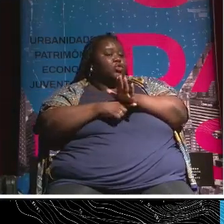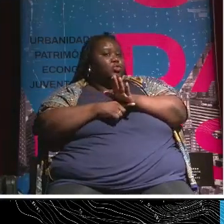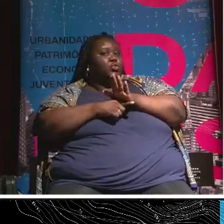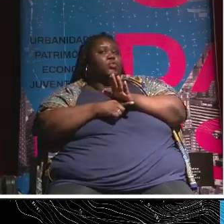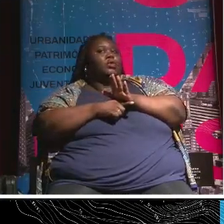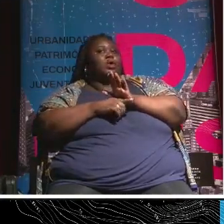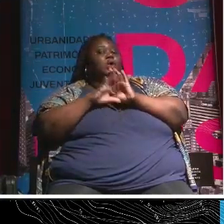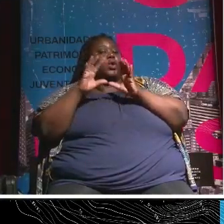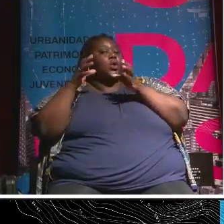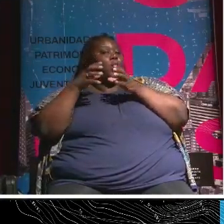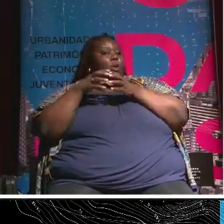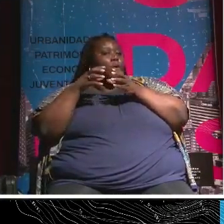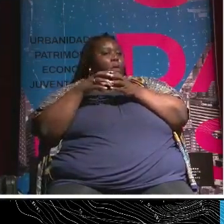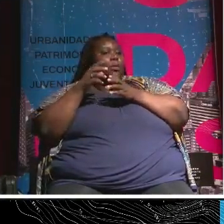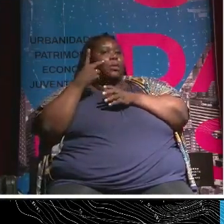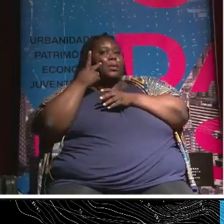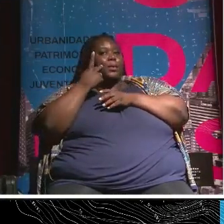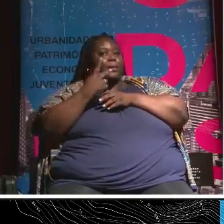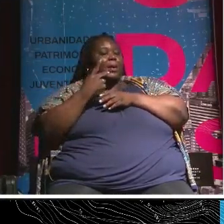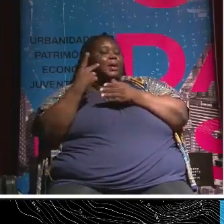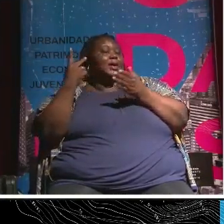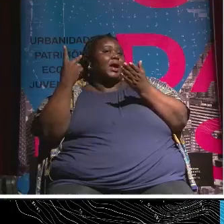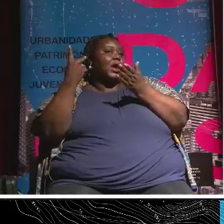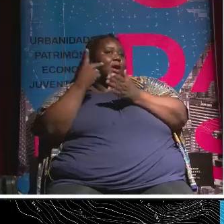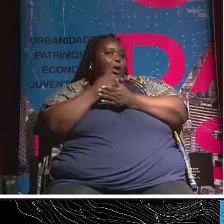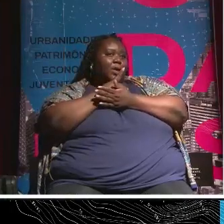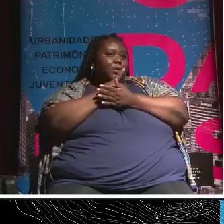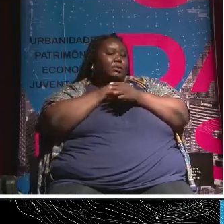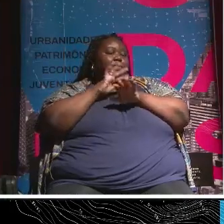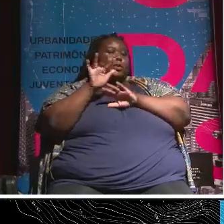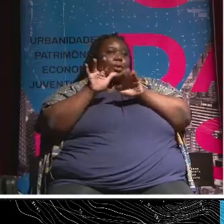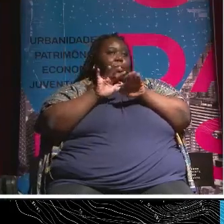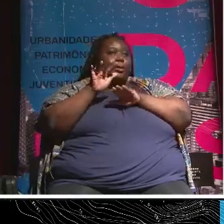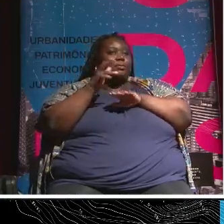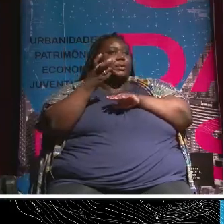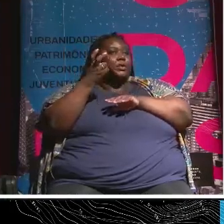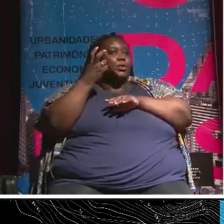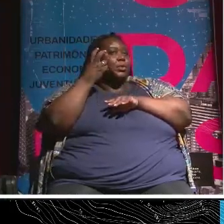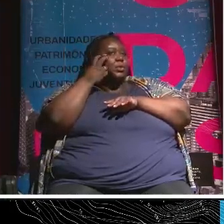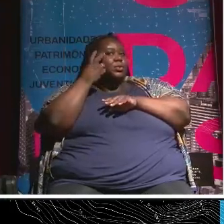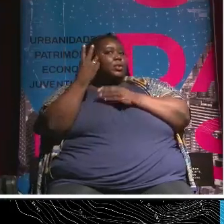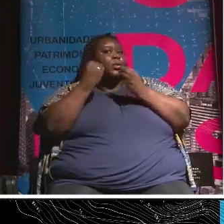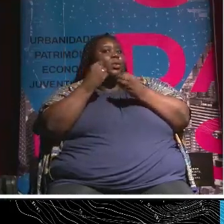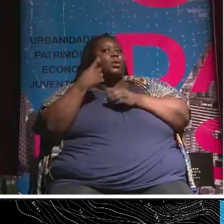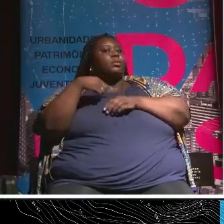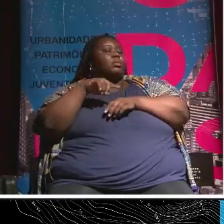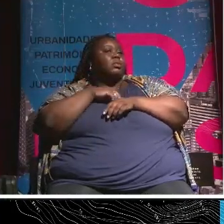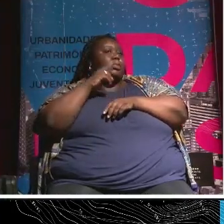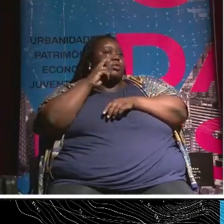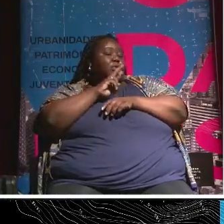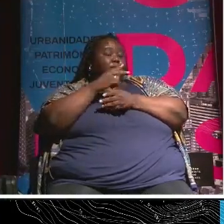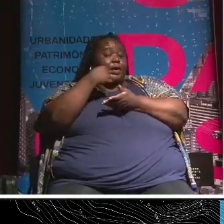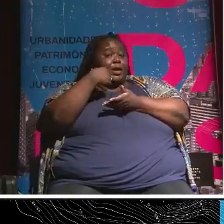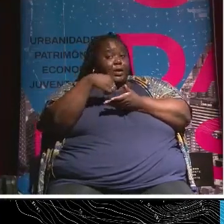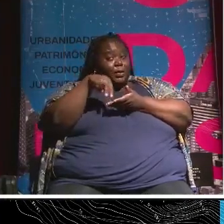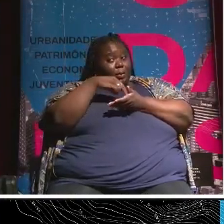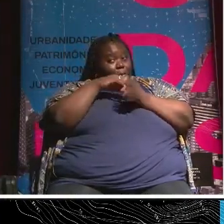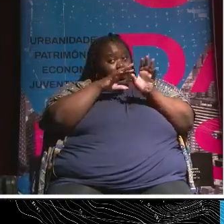com a comunidade para que aconteça esse movimento cultural. Como a gente não vê no baile